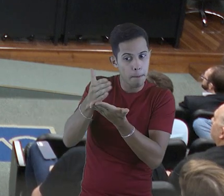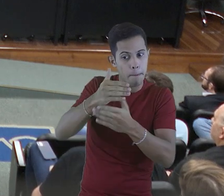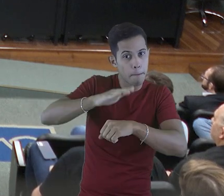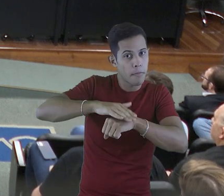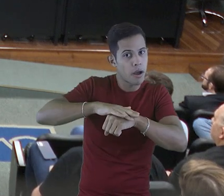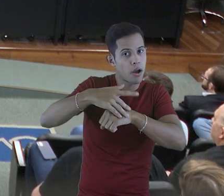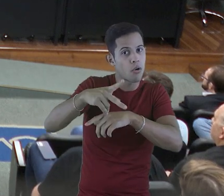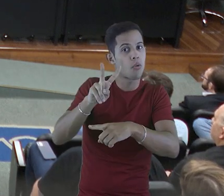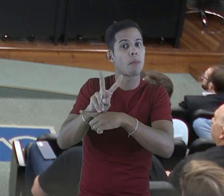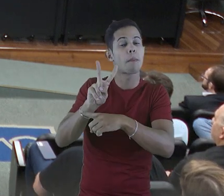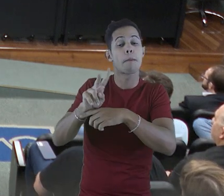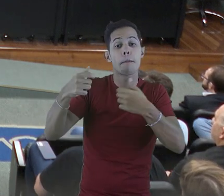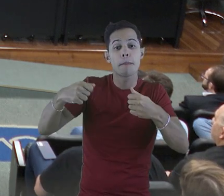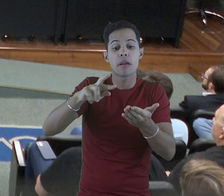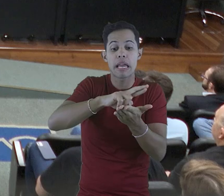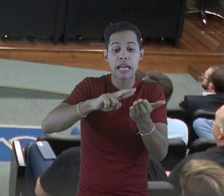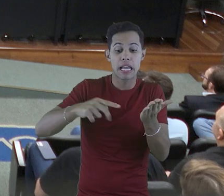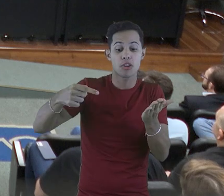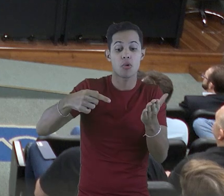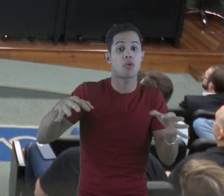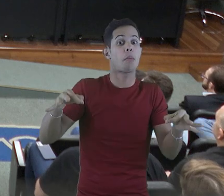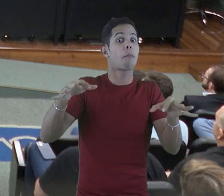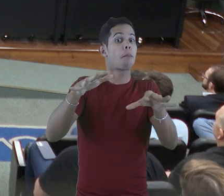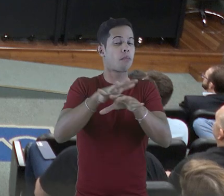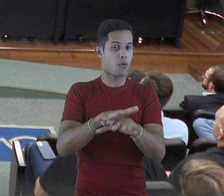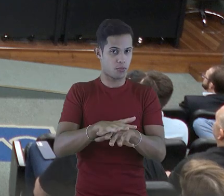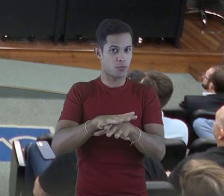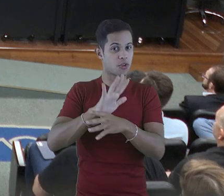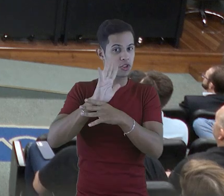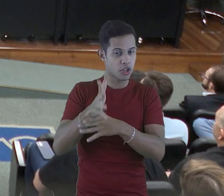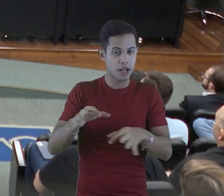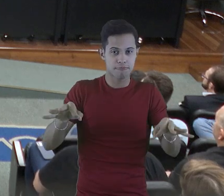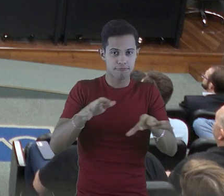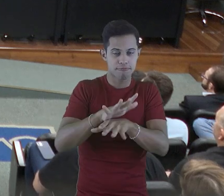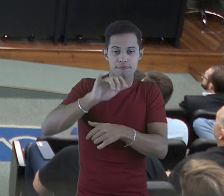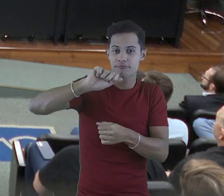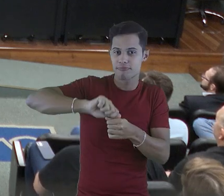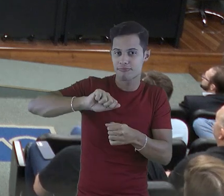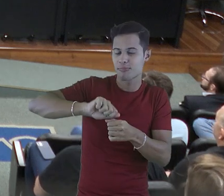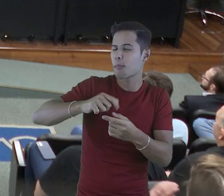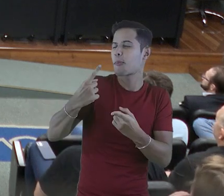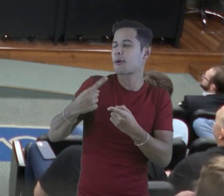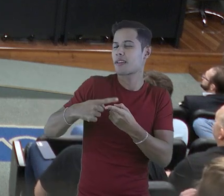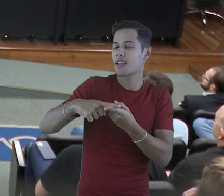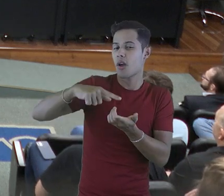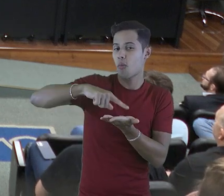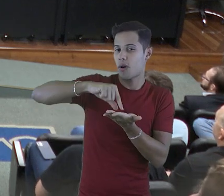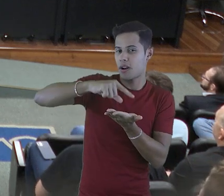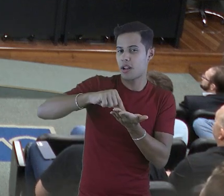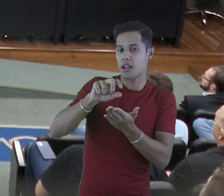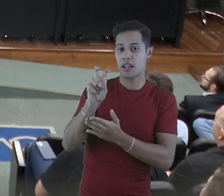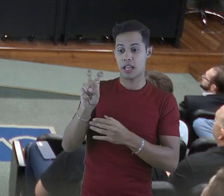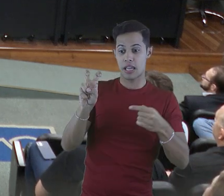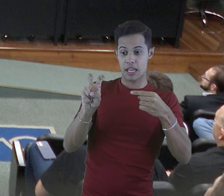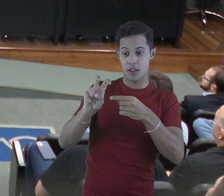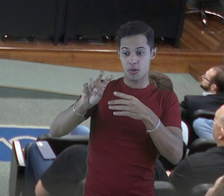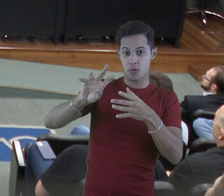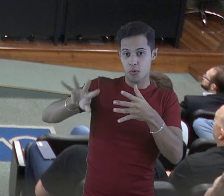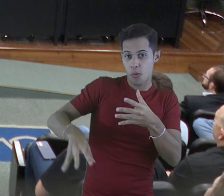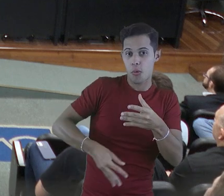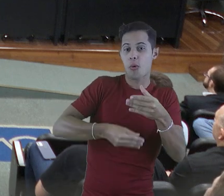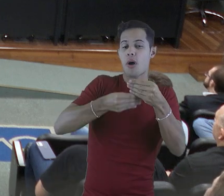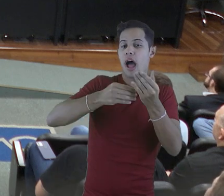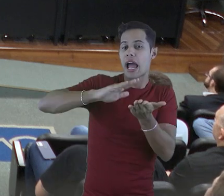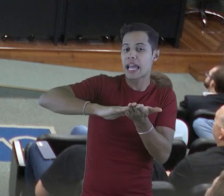essa interpretação? porque o artigo 5º complementa a interpretação da solicitação e da fiscalização a qualquer tempo pela NPD